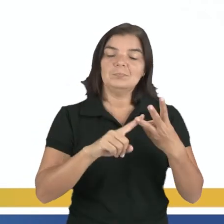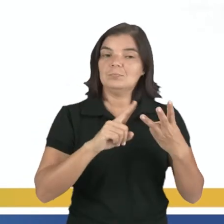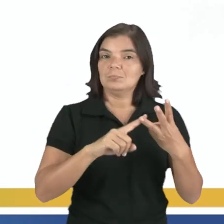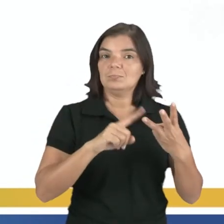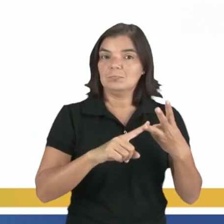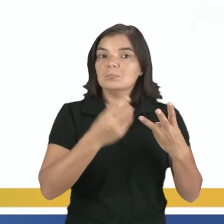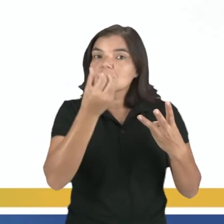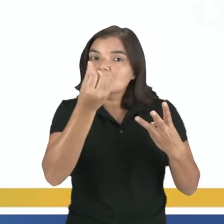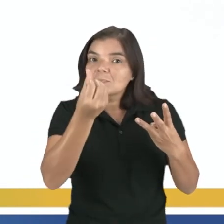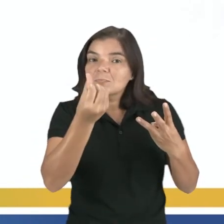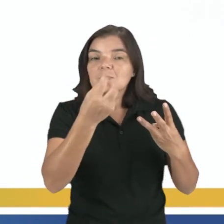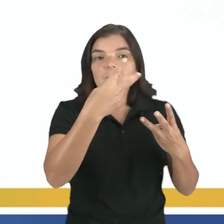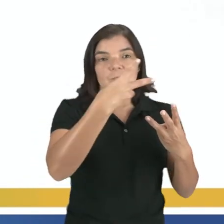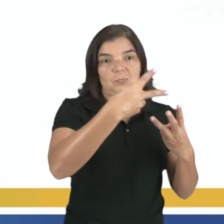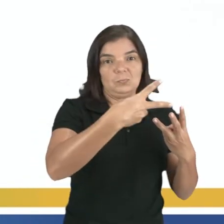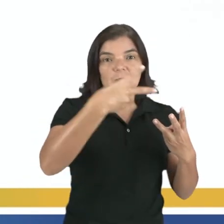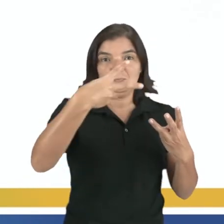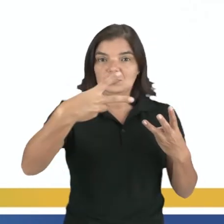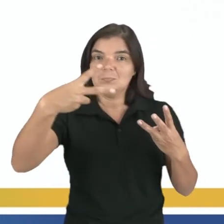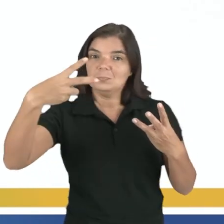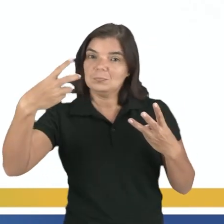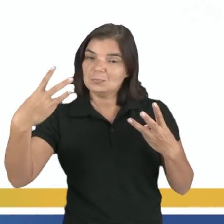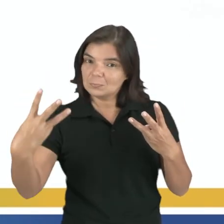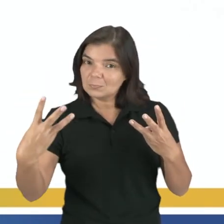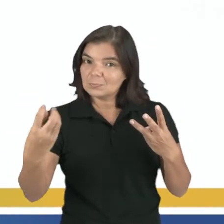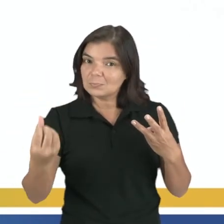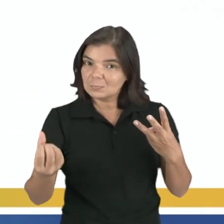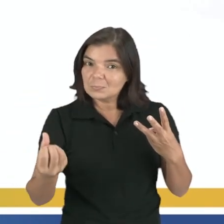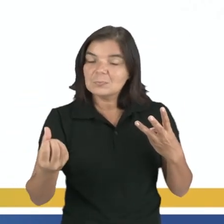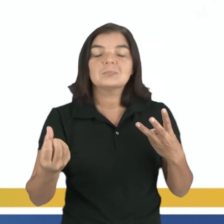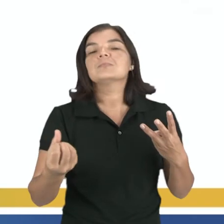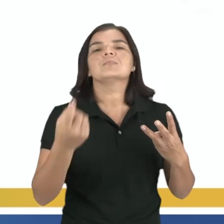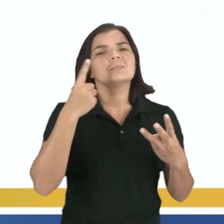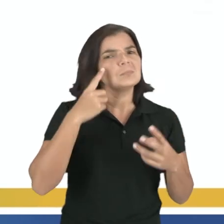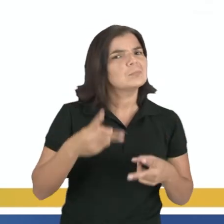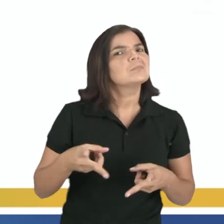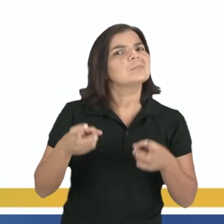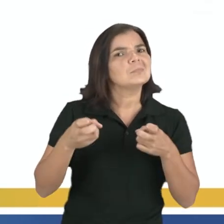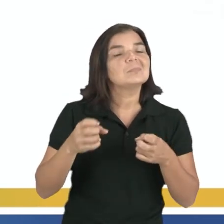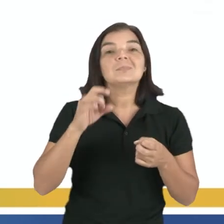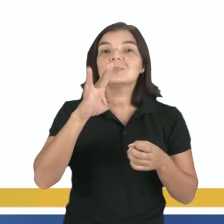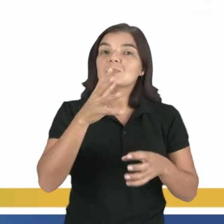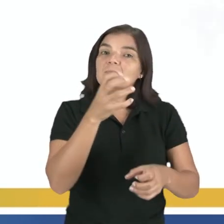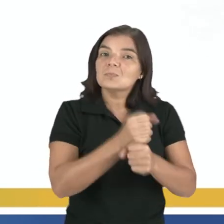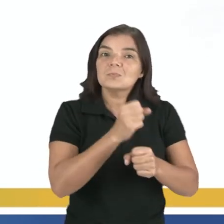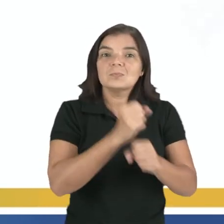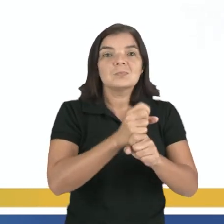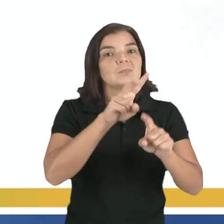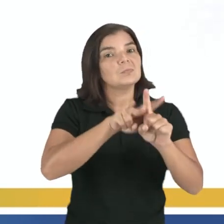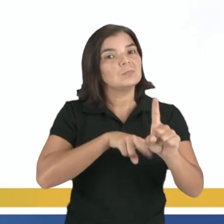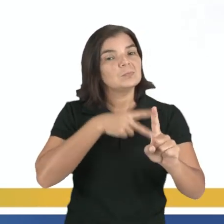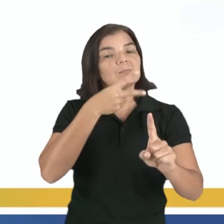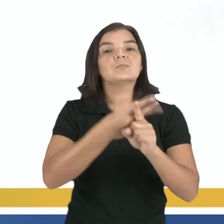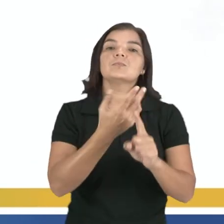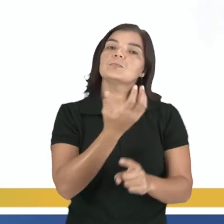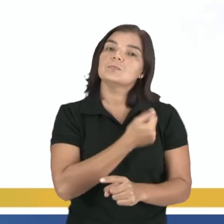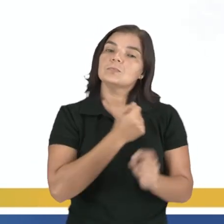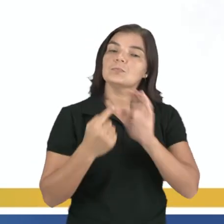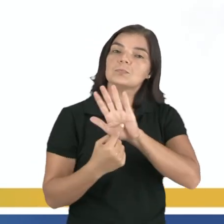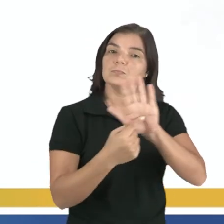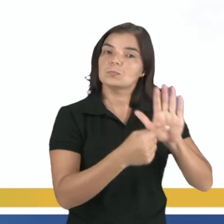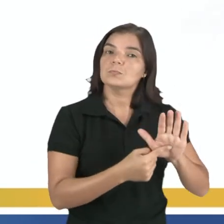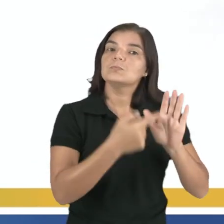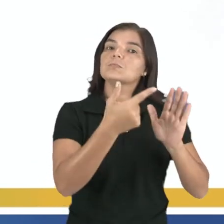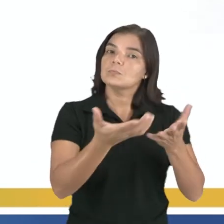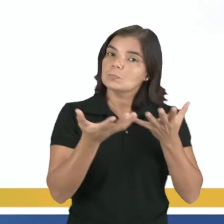eu tenho 6 quadradinhos. 2 vezes 3 dá 6. Reparou? Basta eu calcular o dobro do número que representa a